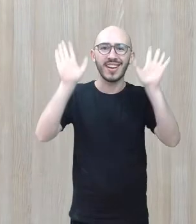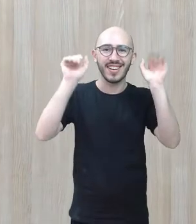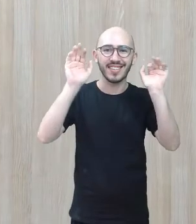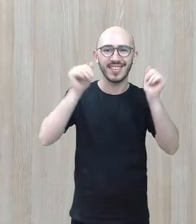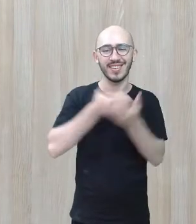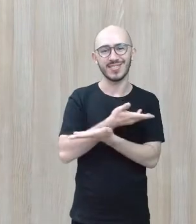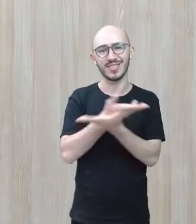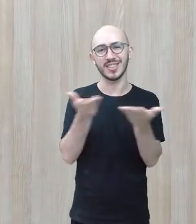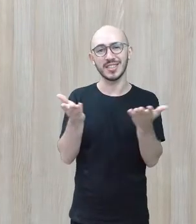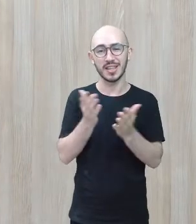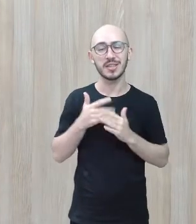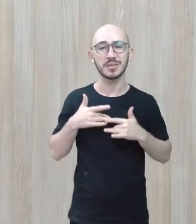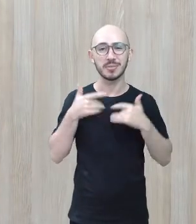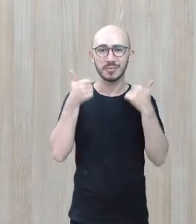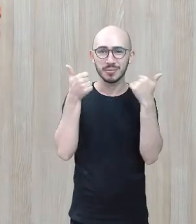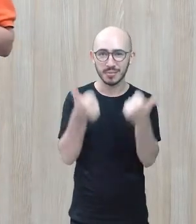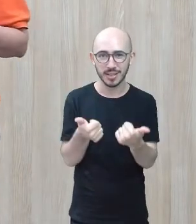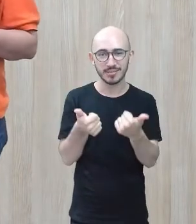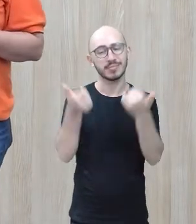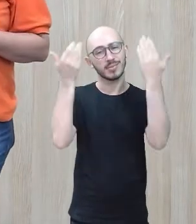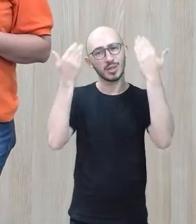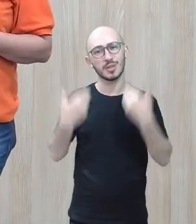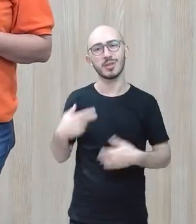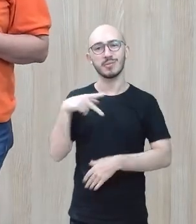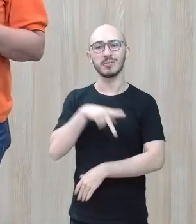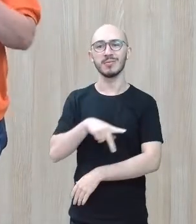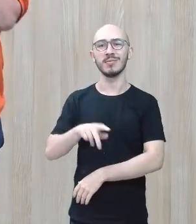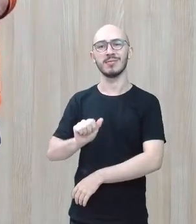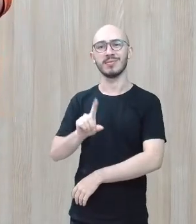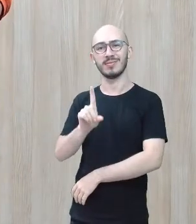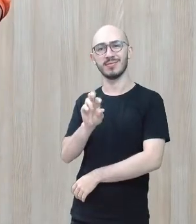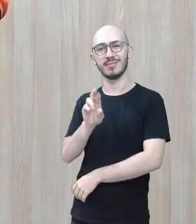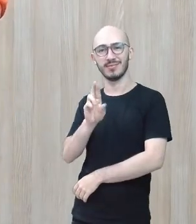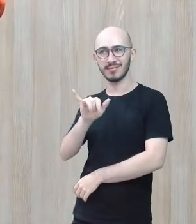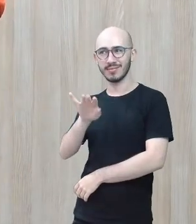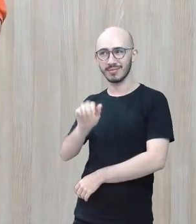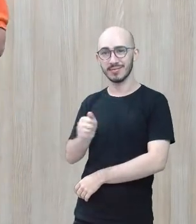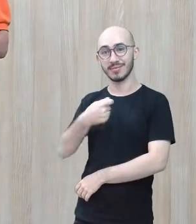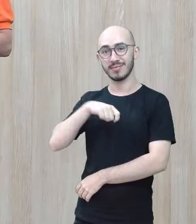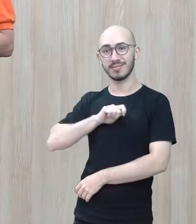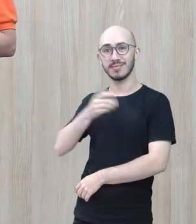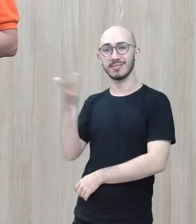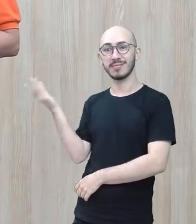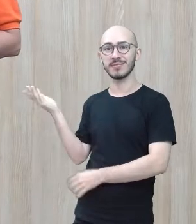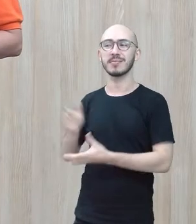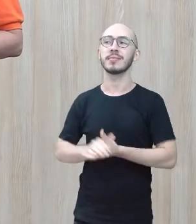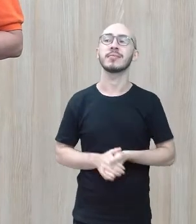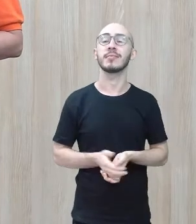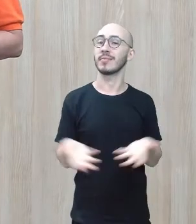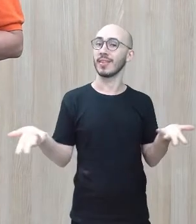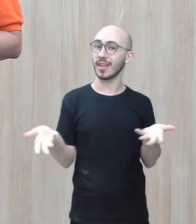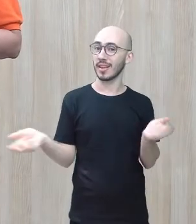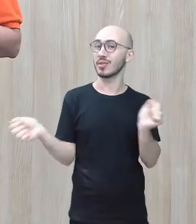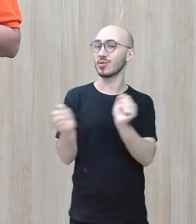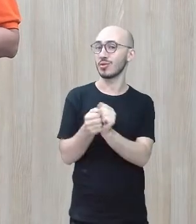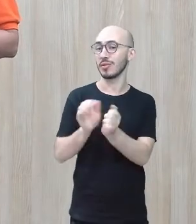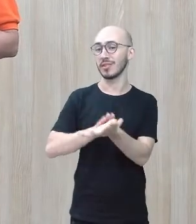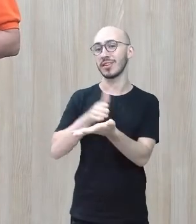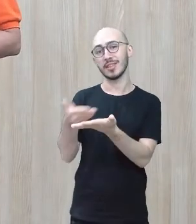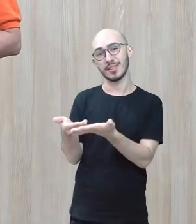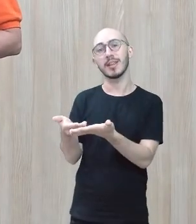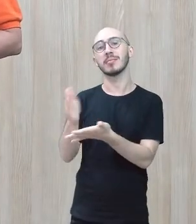Olá pessoal, tudo bem com vocês? Eu sou a professora Adriana e este é o meu sinal. Estamos aqui com o